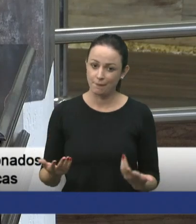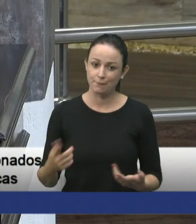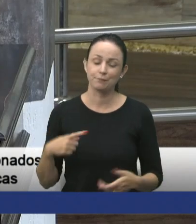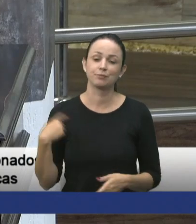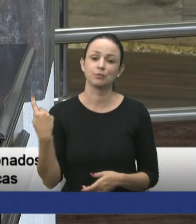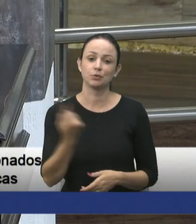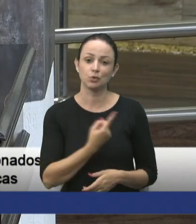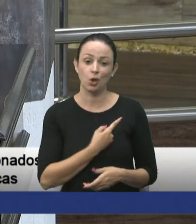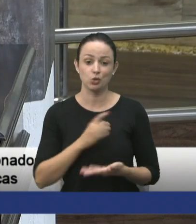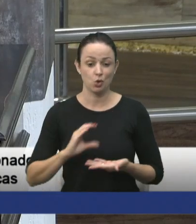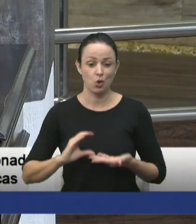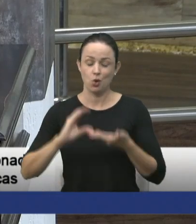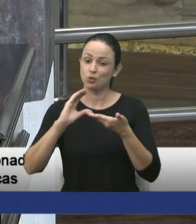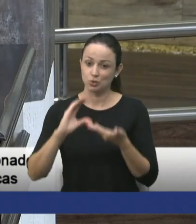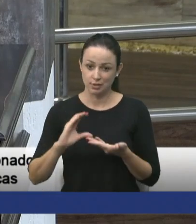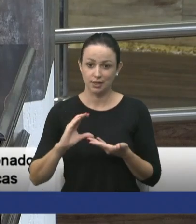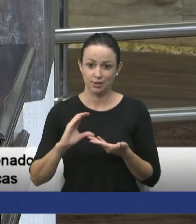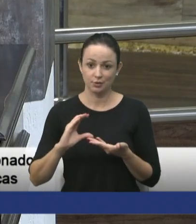enquanto conselho,